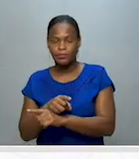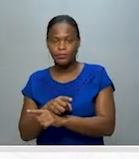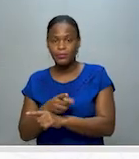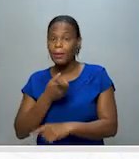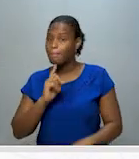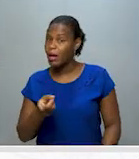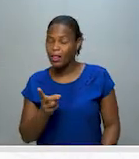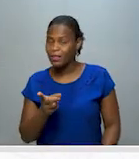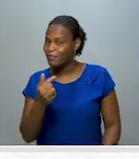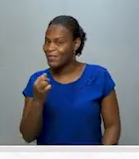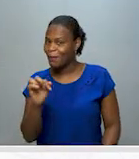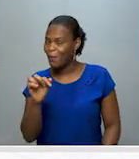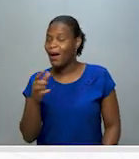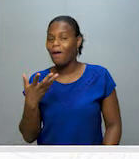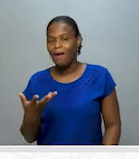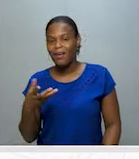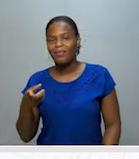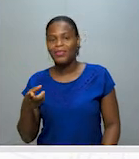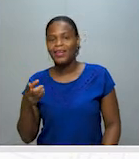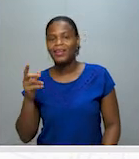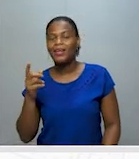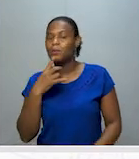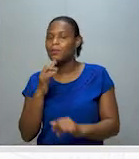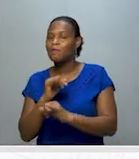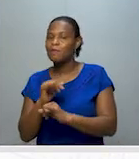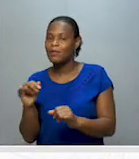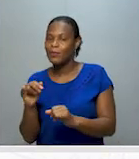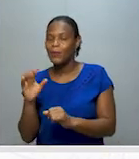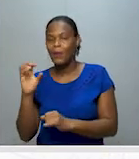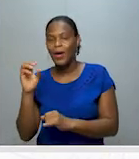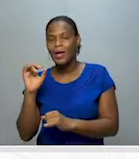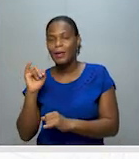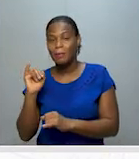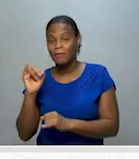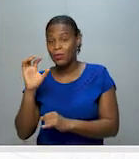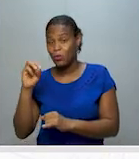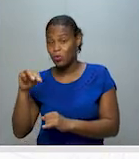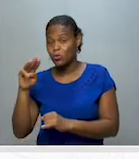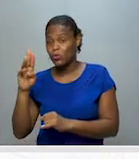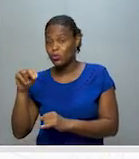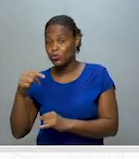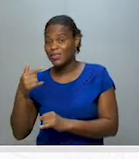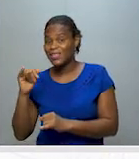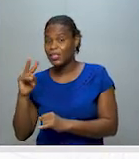vez de imperativo também, passa para imperfeito do conjuntivo ou